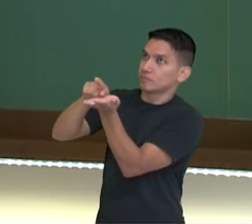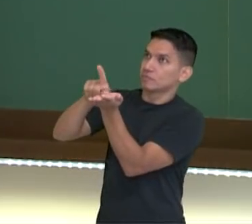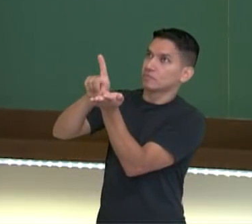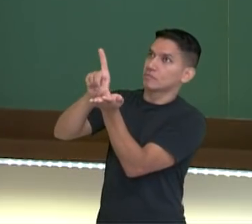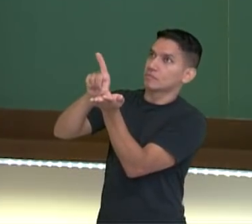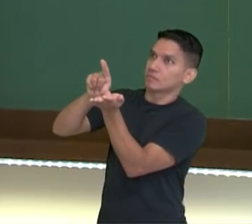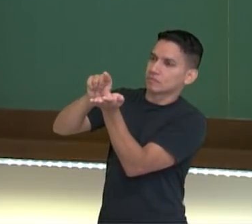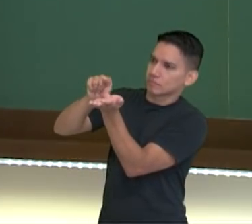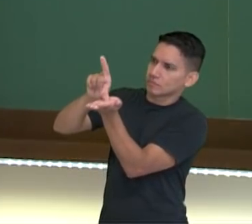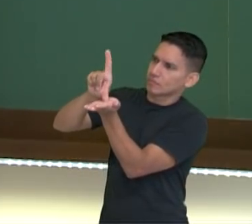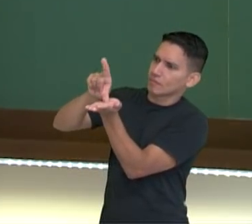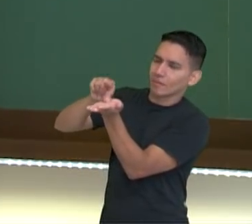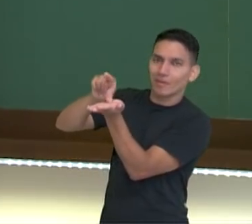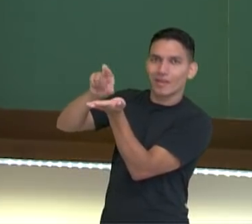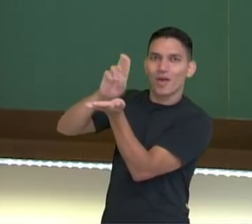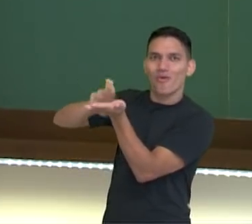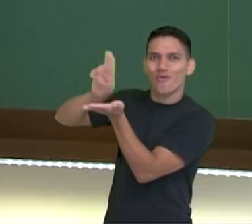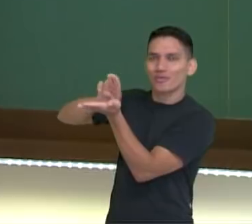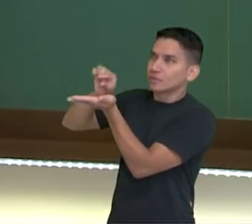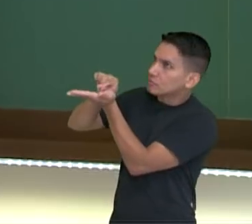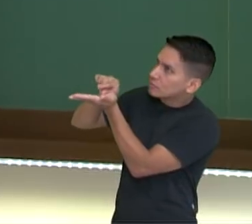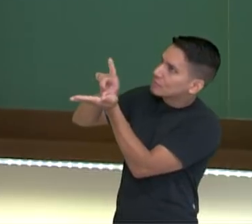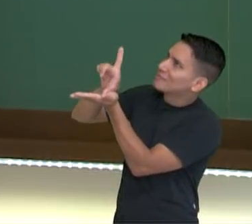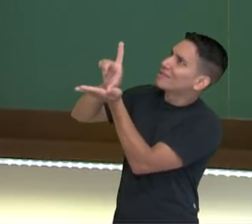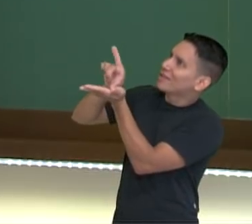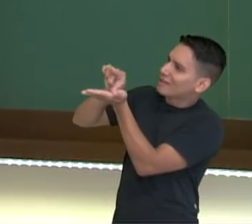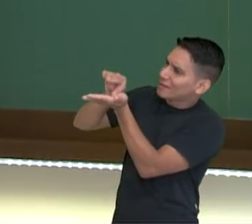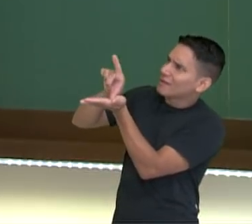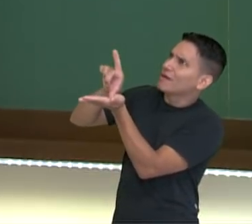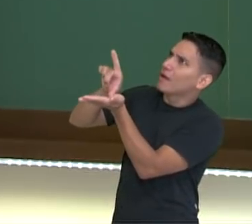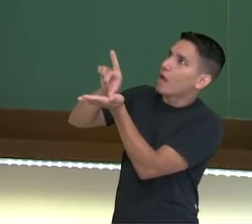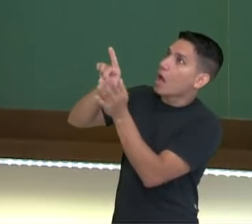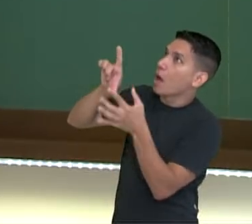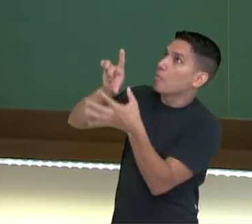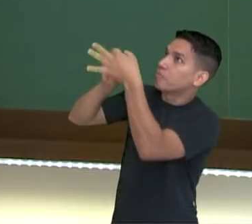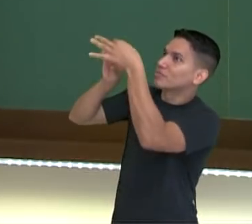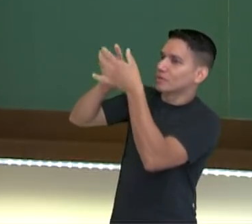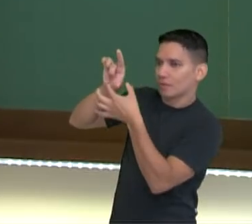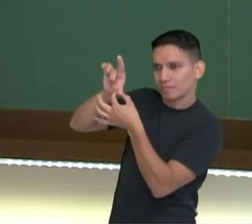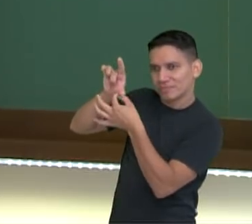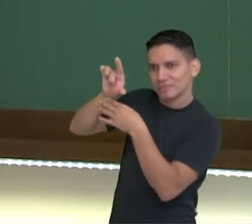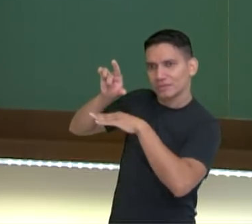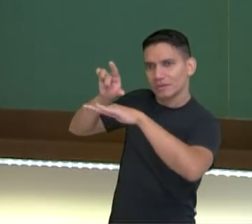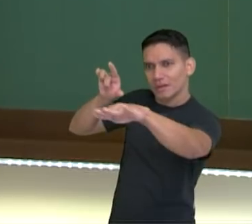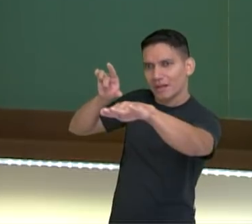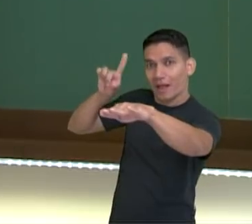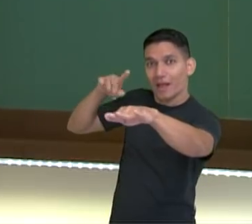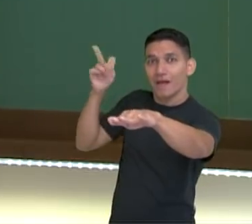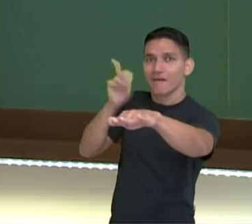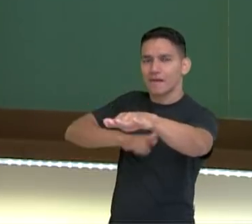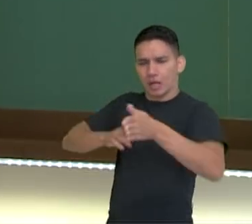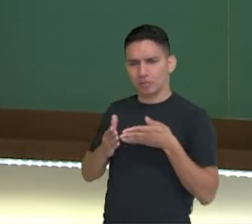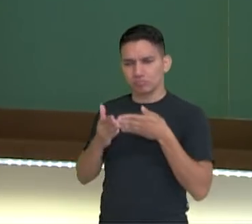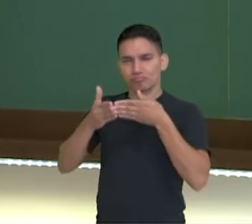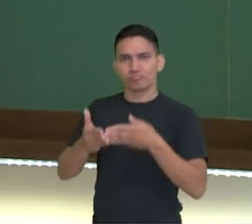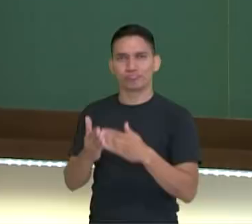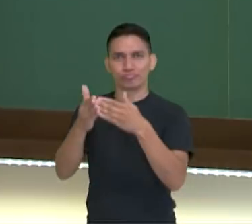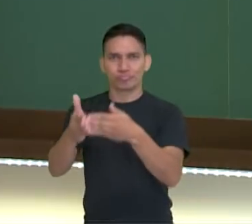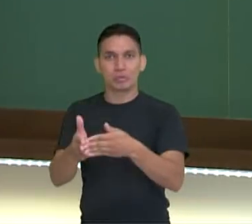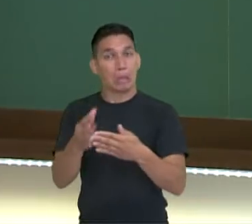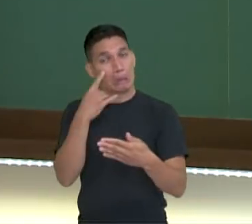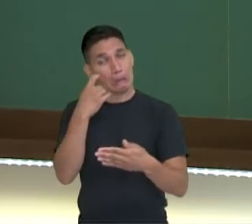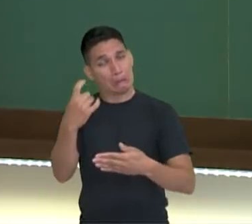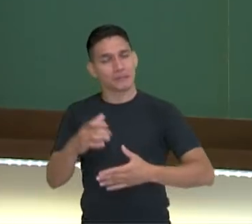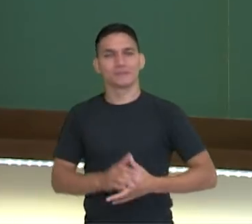da linha do horizonte e a partir daí eles faziam então a localização ali para navegação. É um instrumento bem interessante.